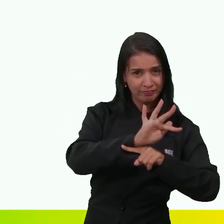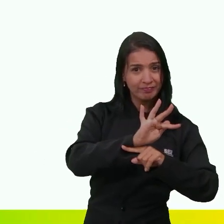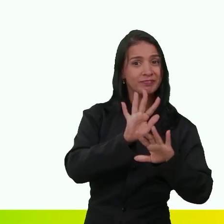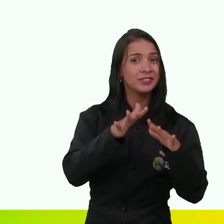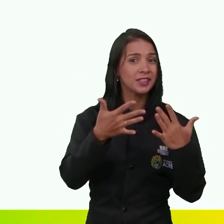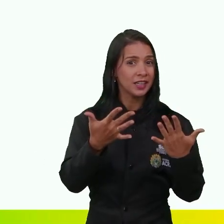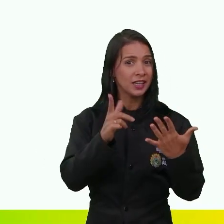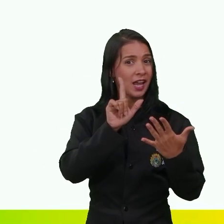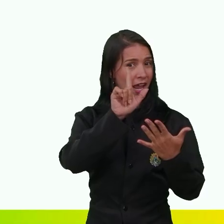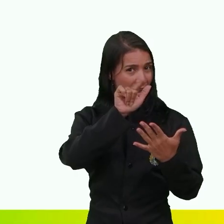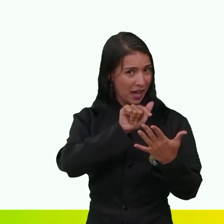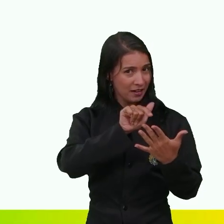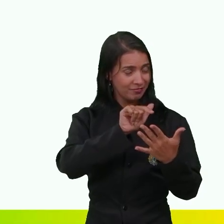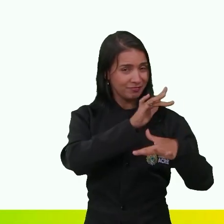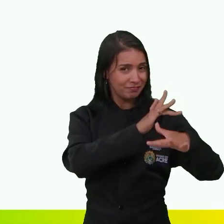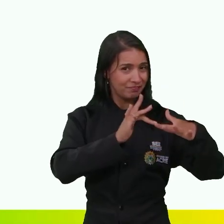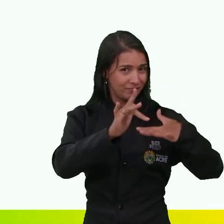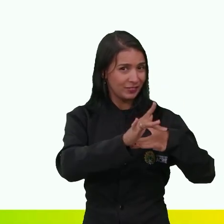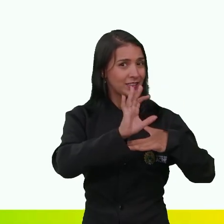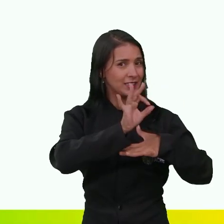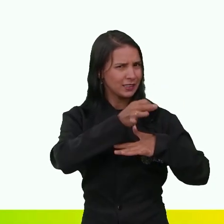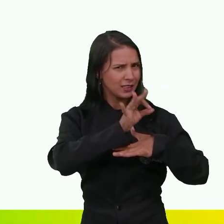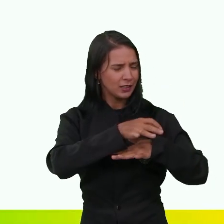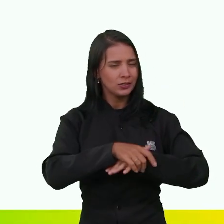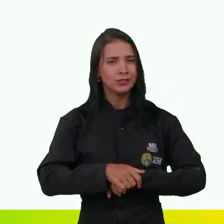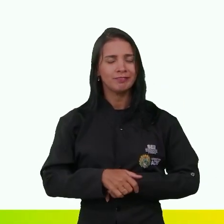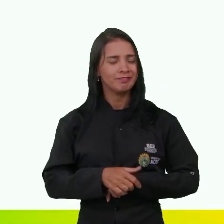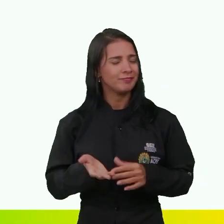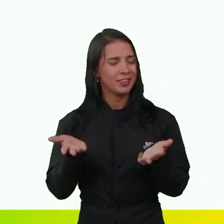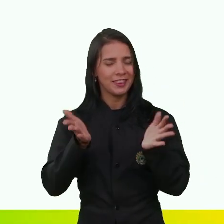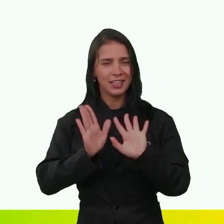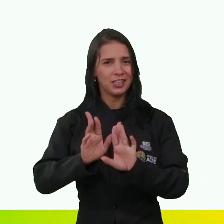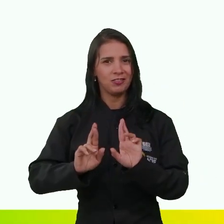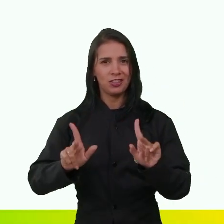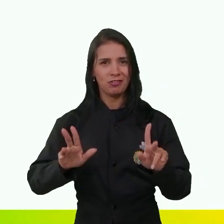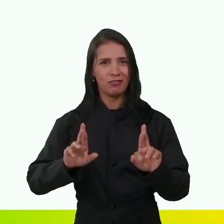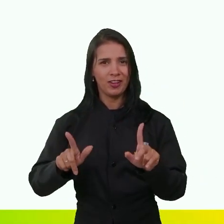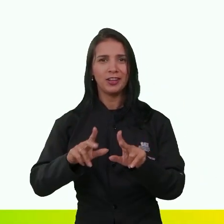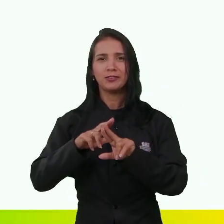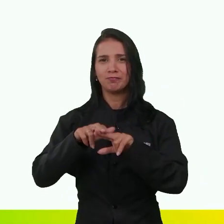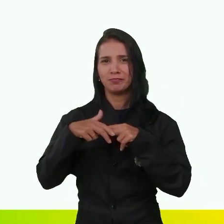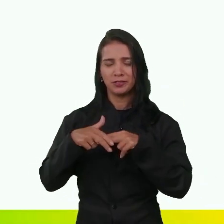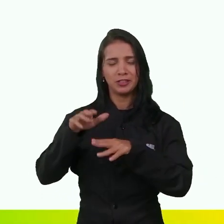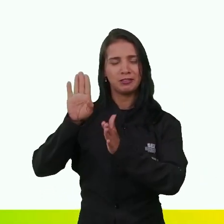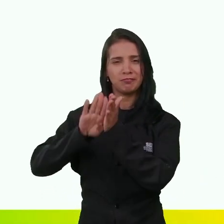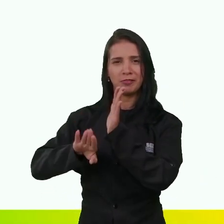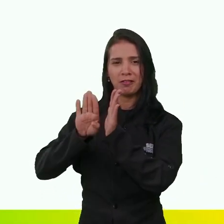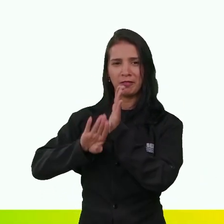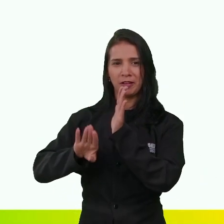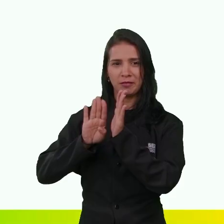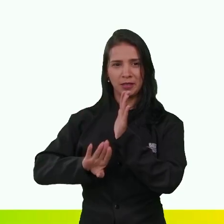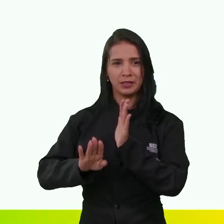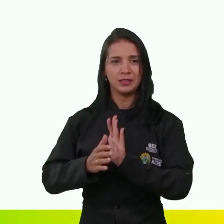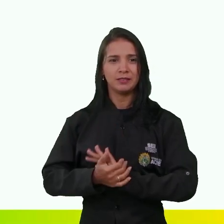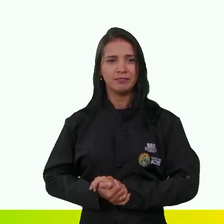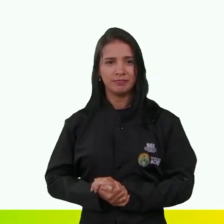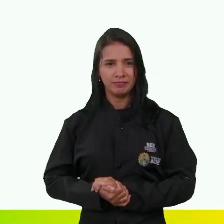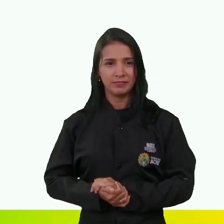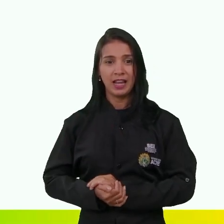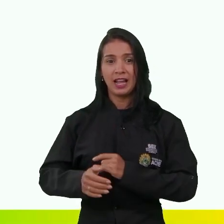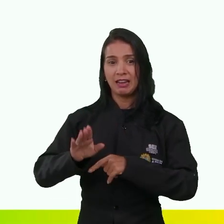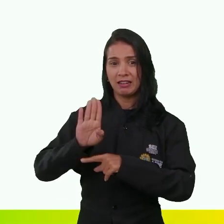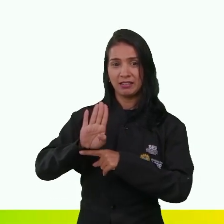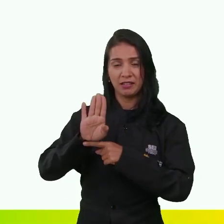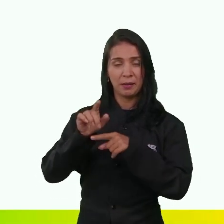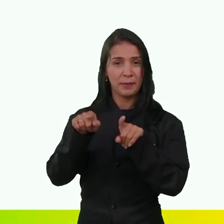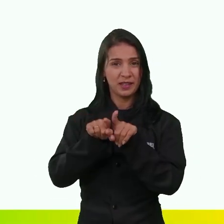linguagem das redes sociais, será que isso é presente? Não, então automaticamente já estaria descartada. Letra